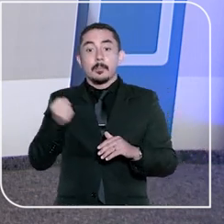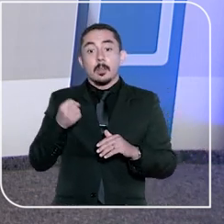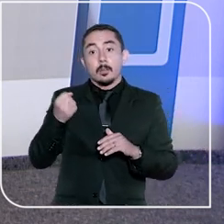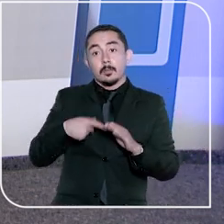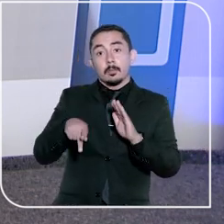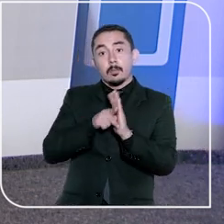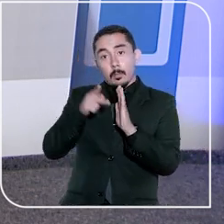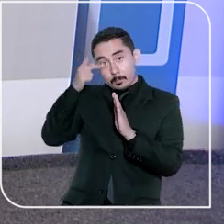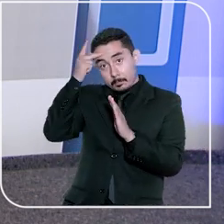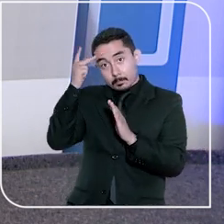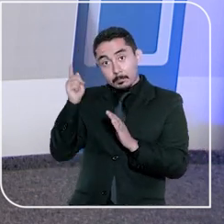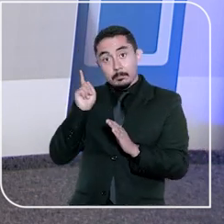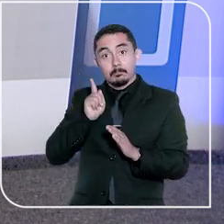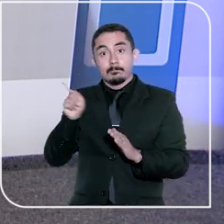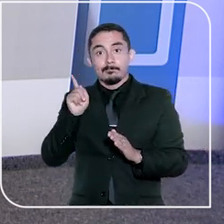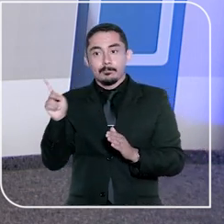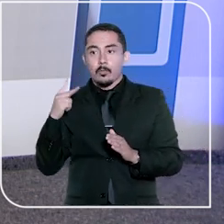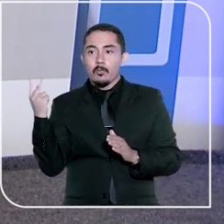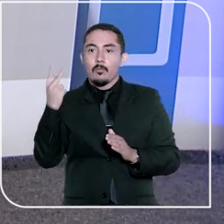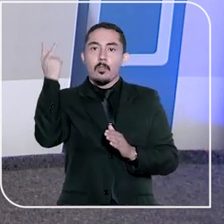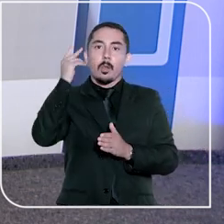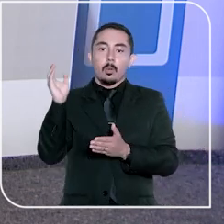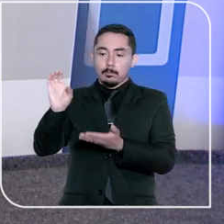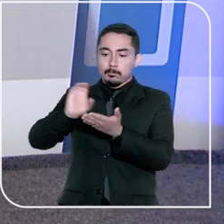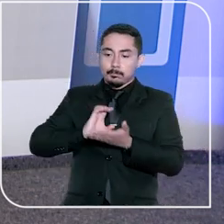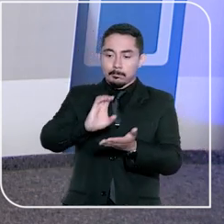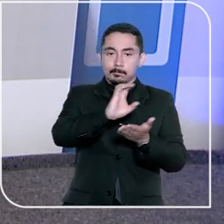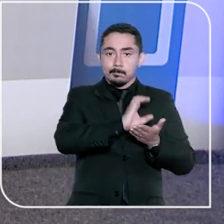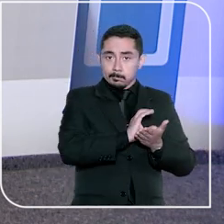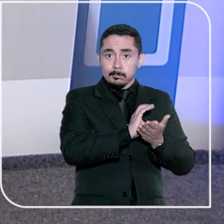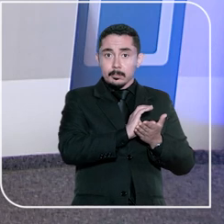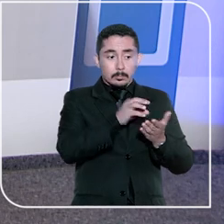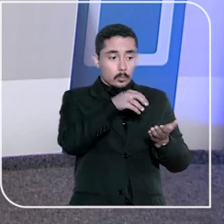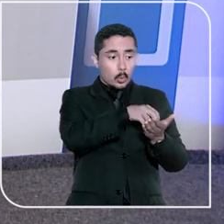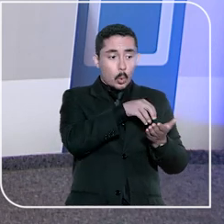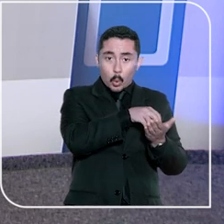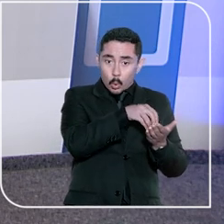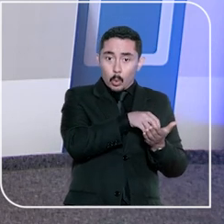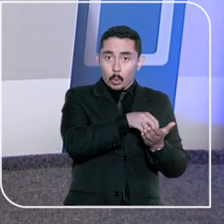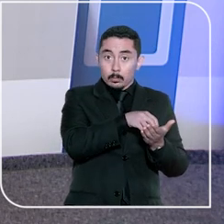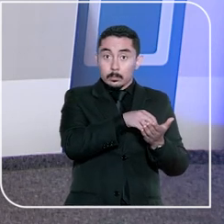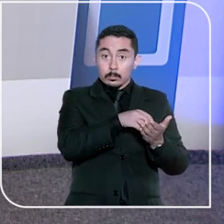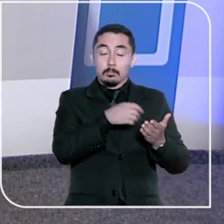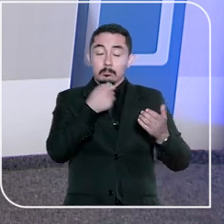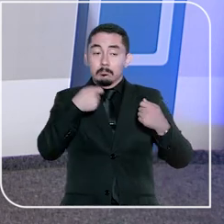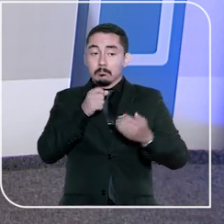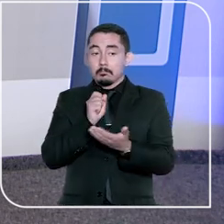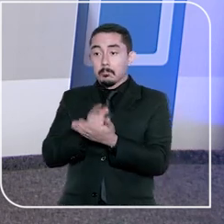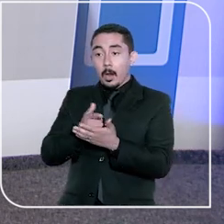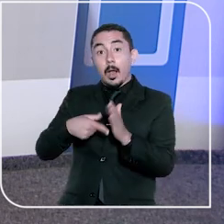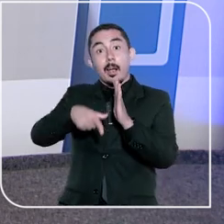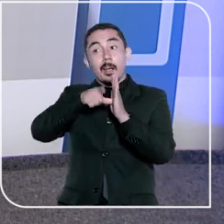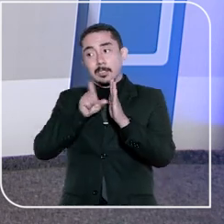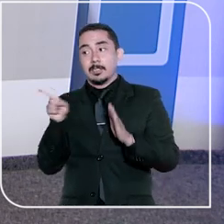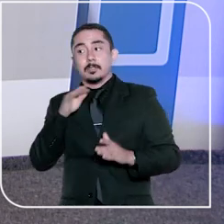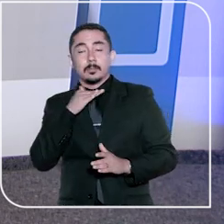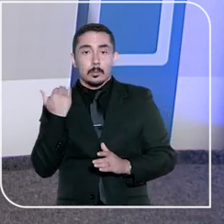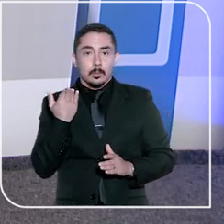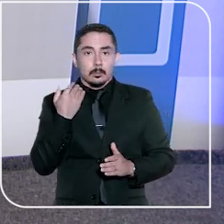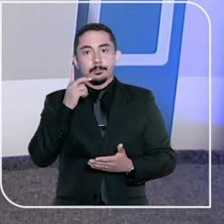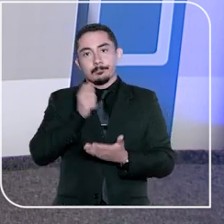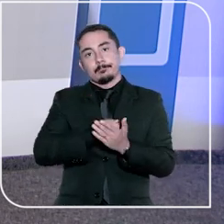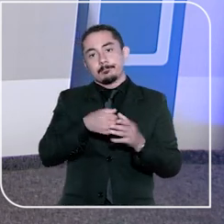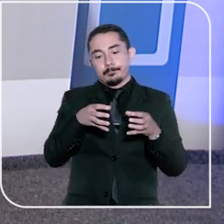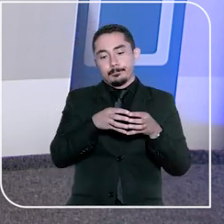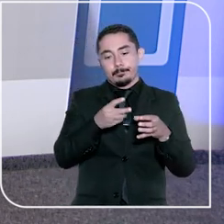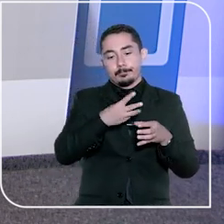beneficiária valores correspondentes a ganhos financeiros da entidade antes da ocorrência do falecimento foi o que